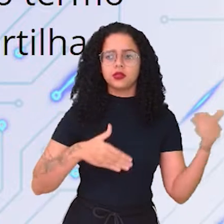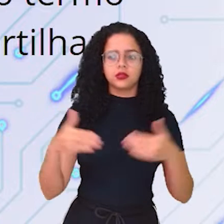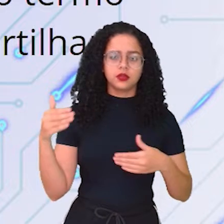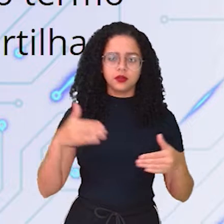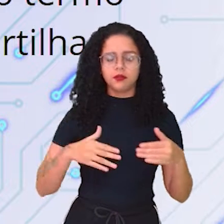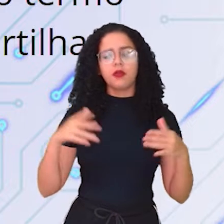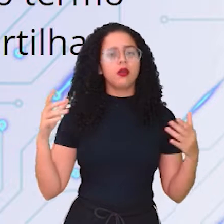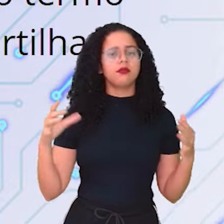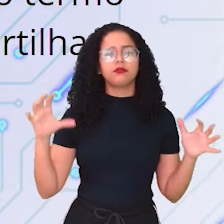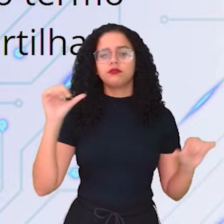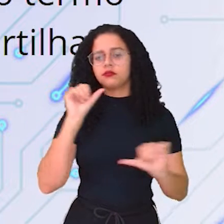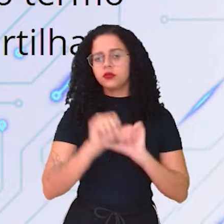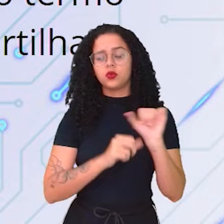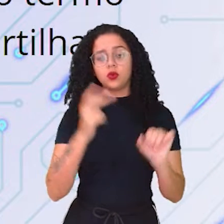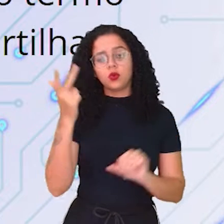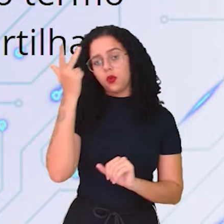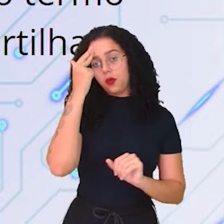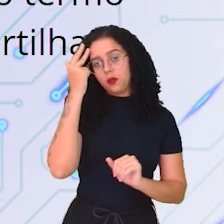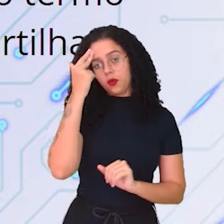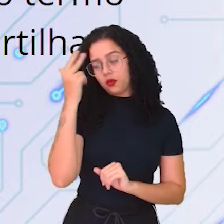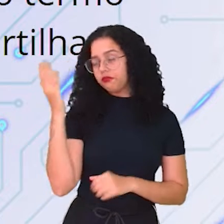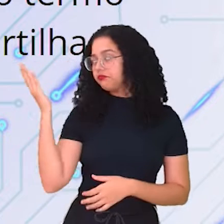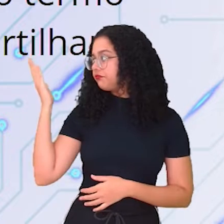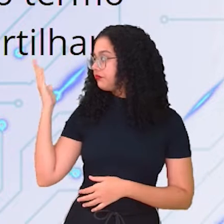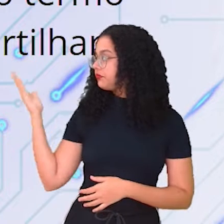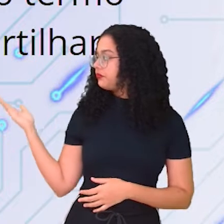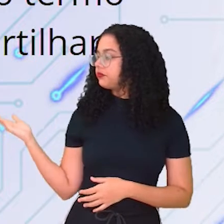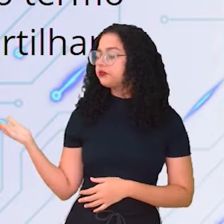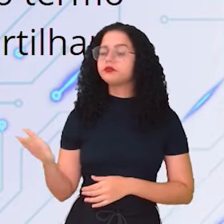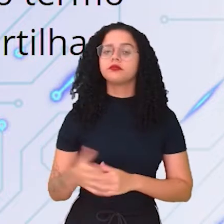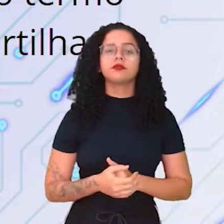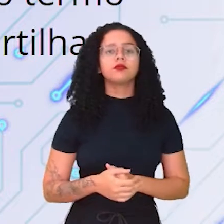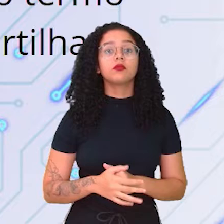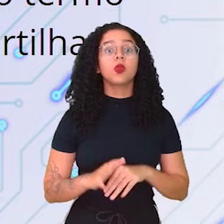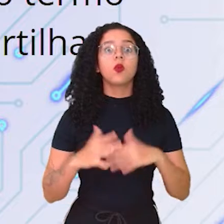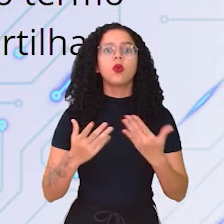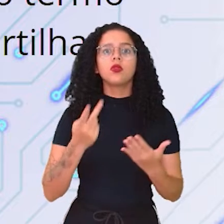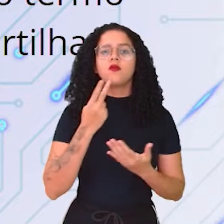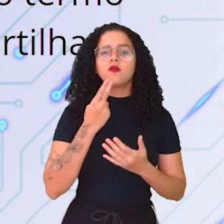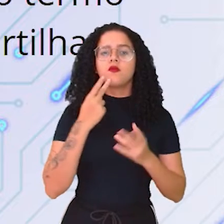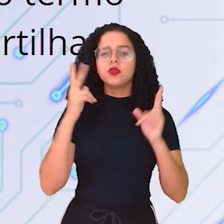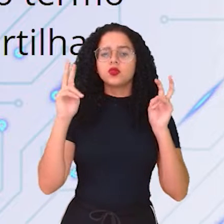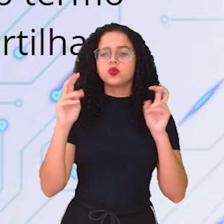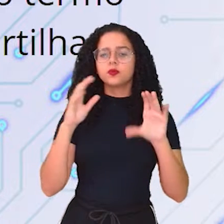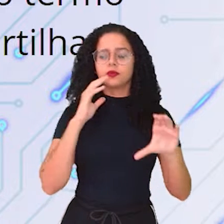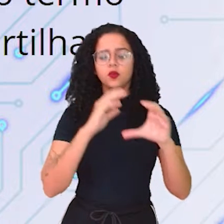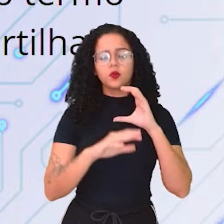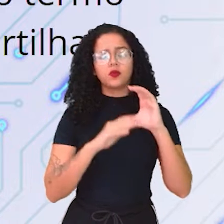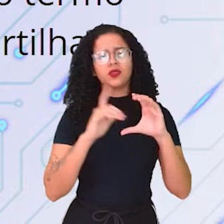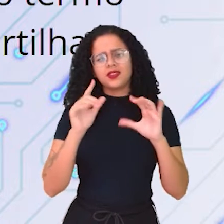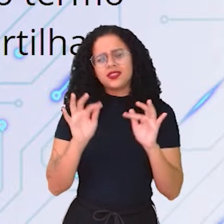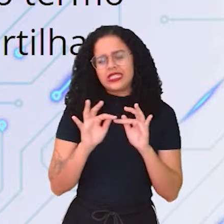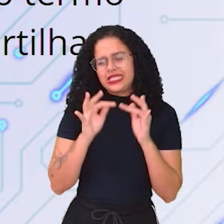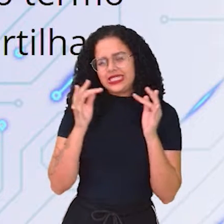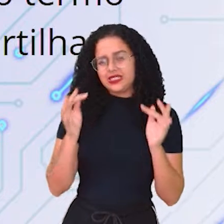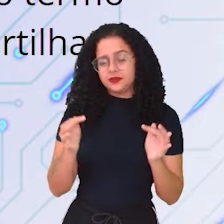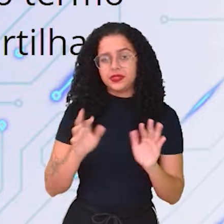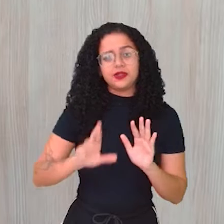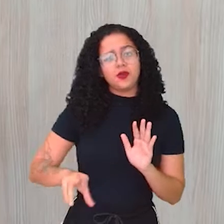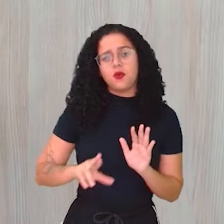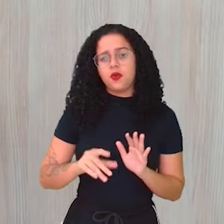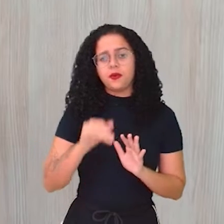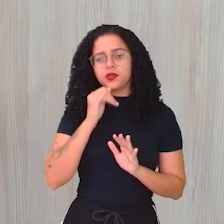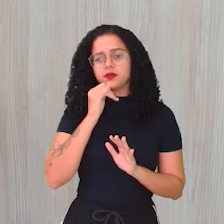algo, tornar comum, certo? Então, quando a gente fala de comunicação, não é algo tão simples, onde uma